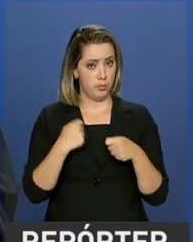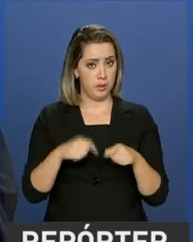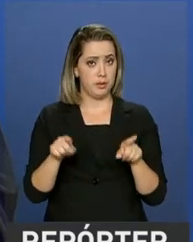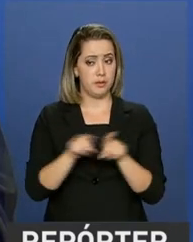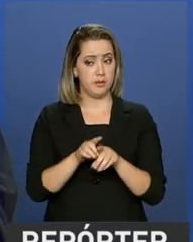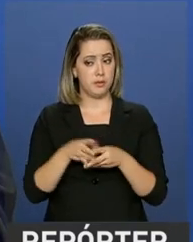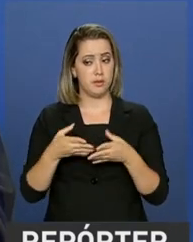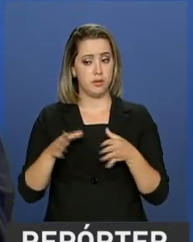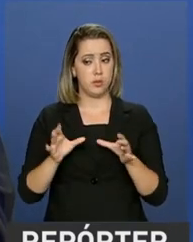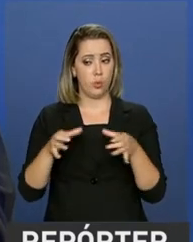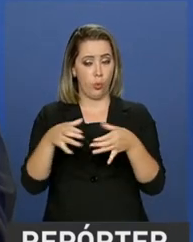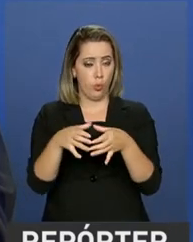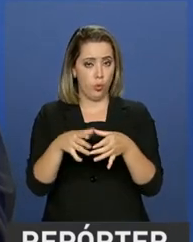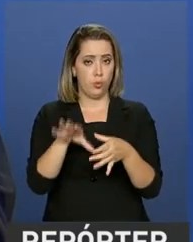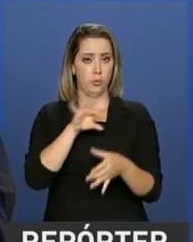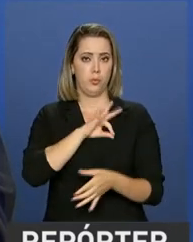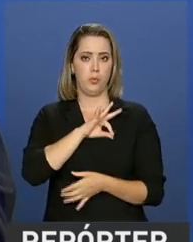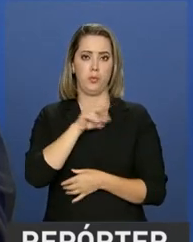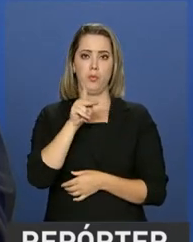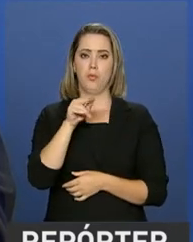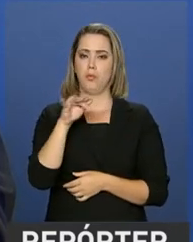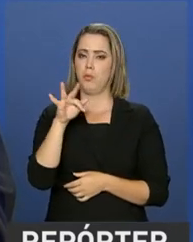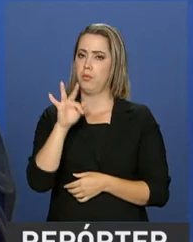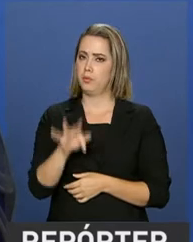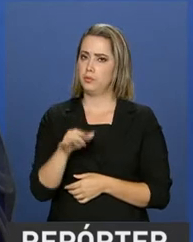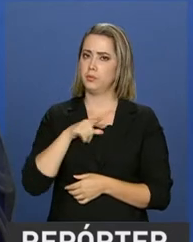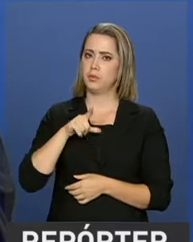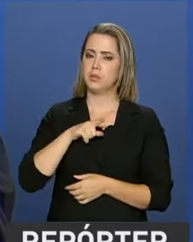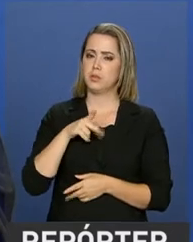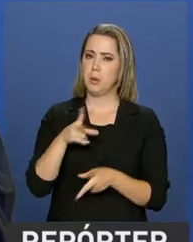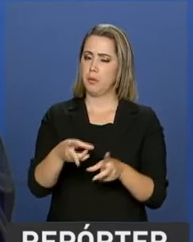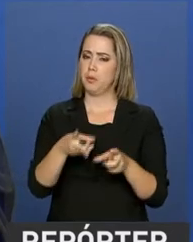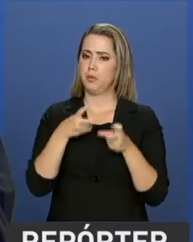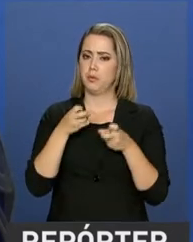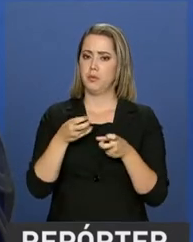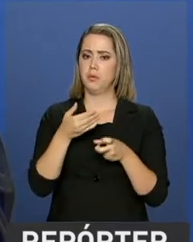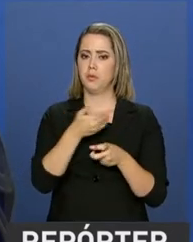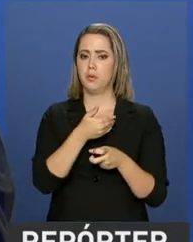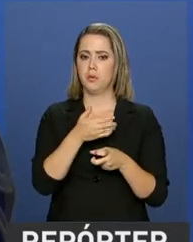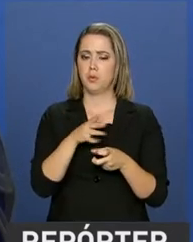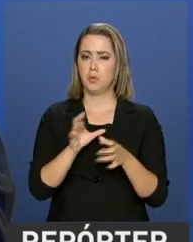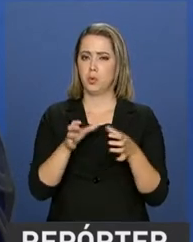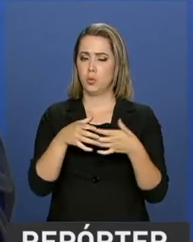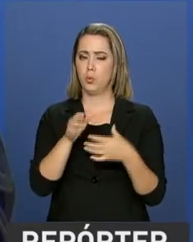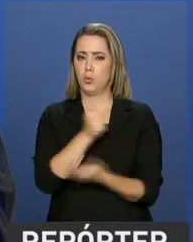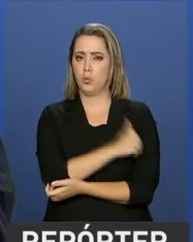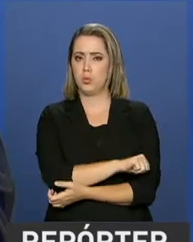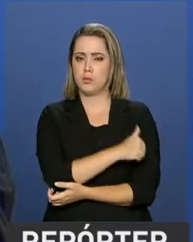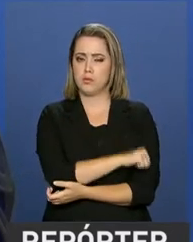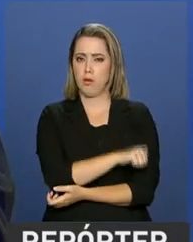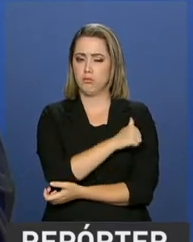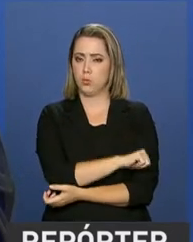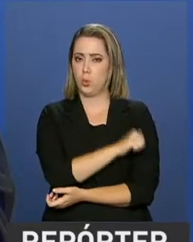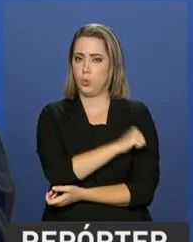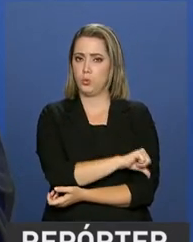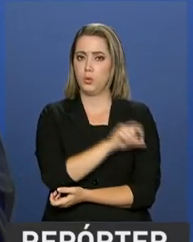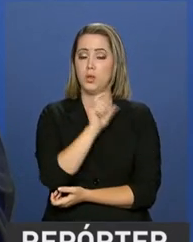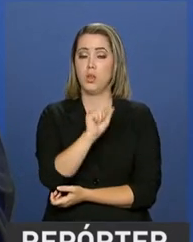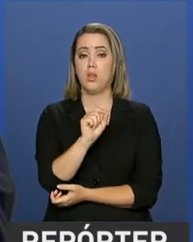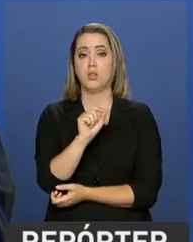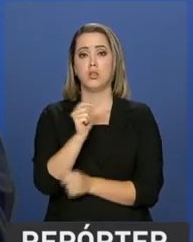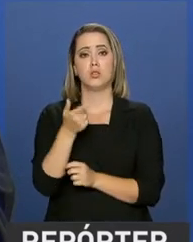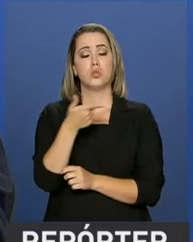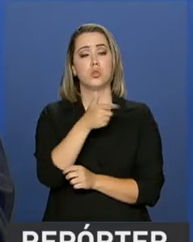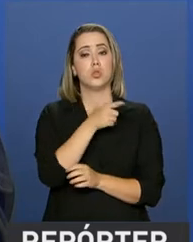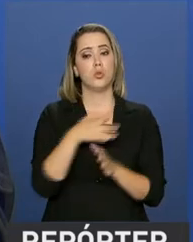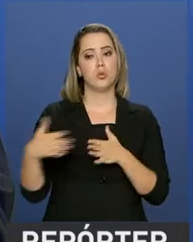federal há uma identificação por parte do rio de janeiro de que entre